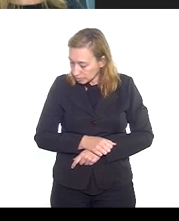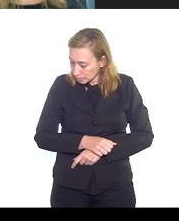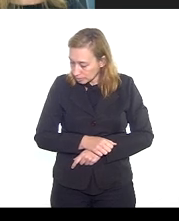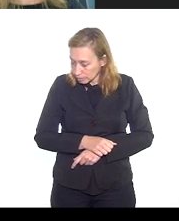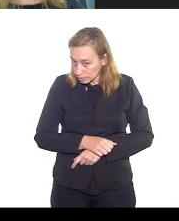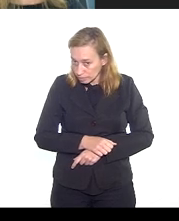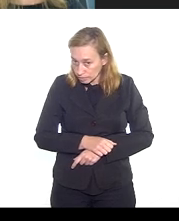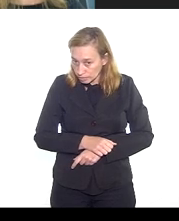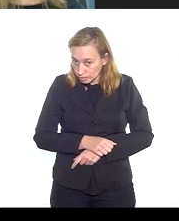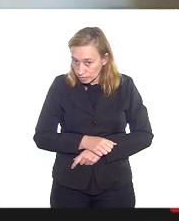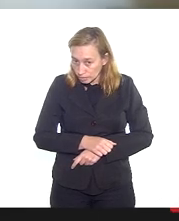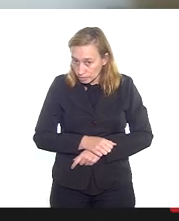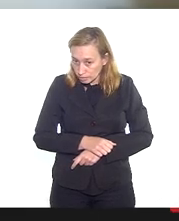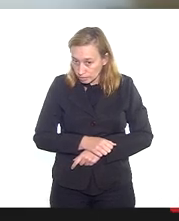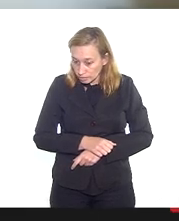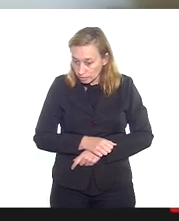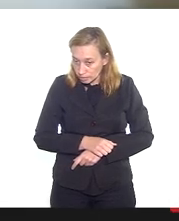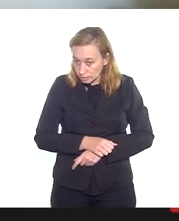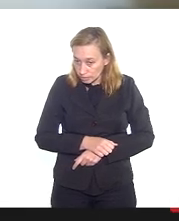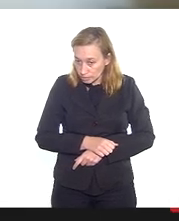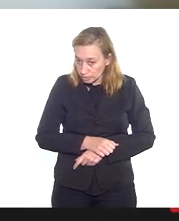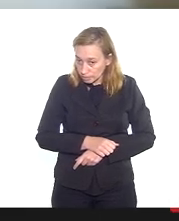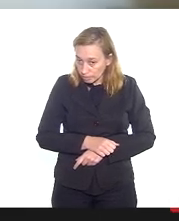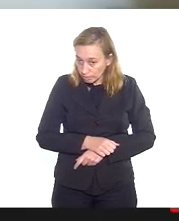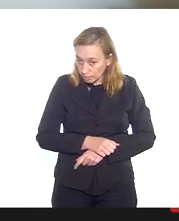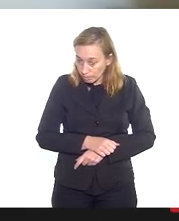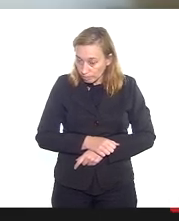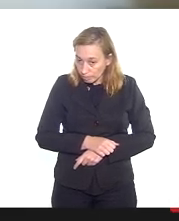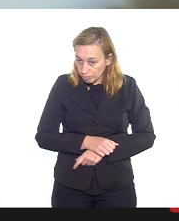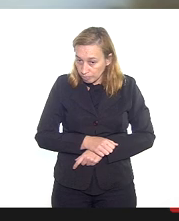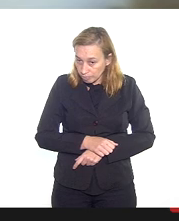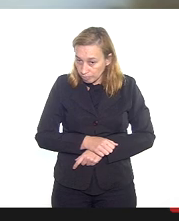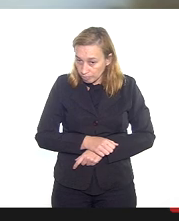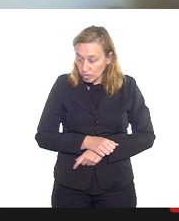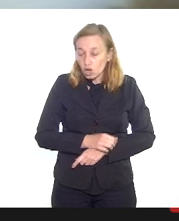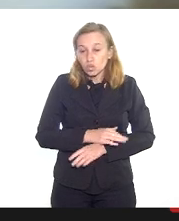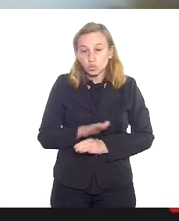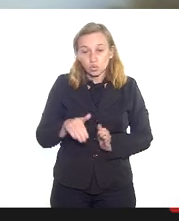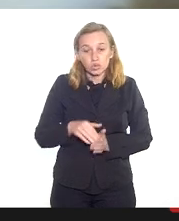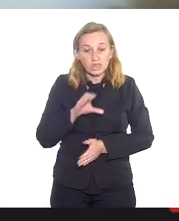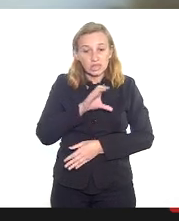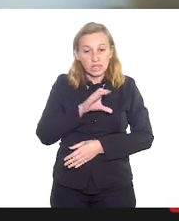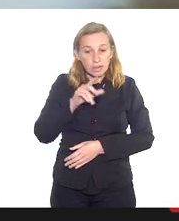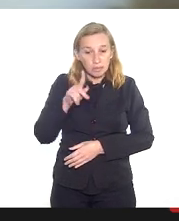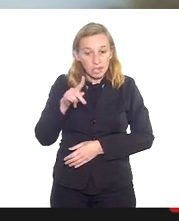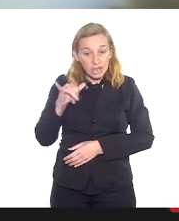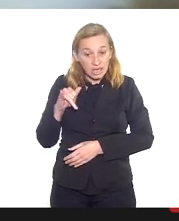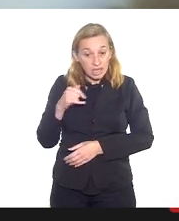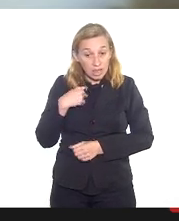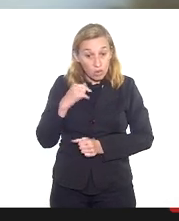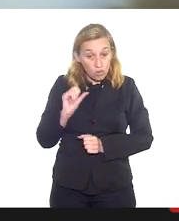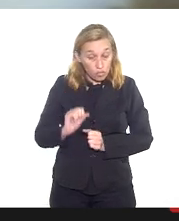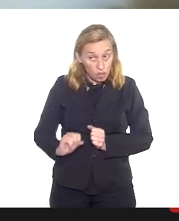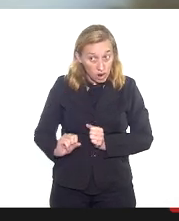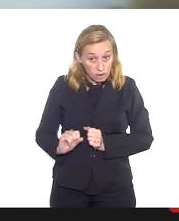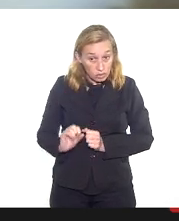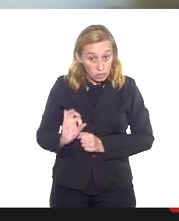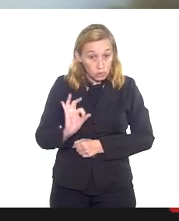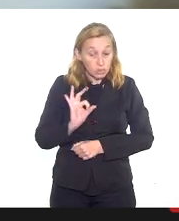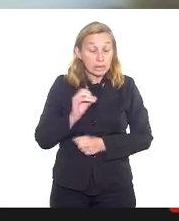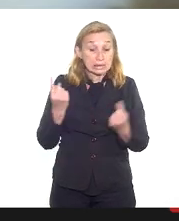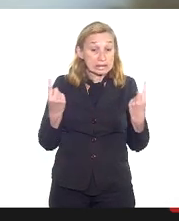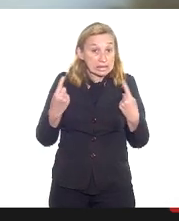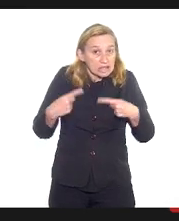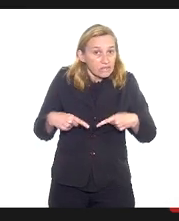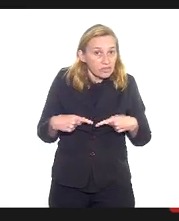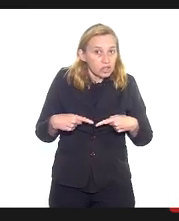oportuna, porque se tem uma coisa que já em toda CPI eu levanto, inclusive